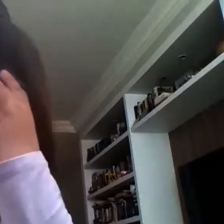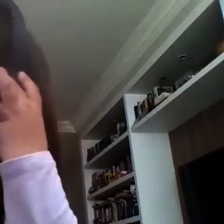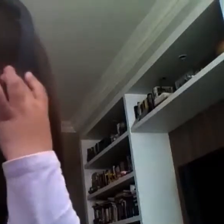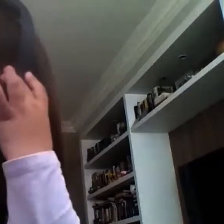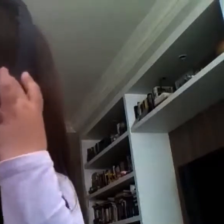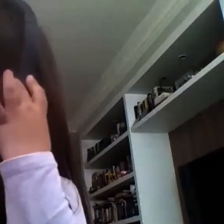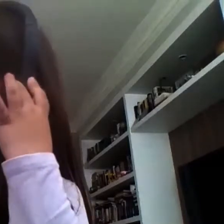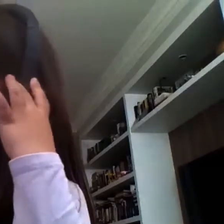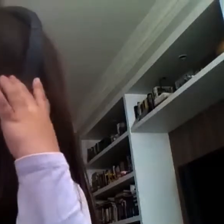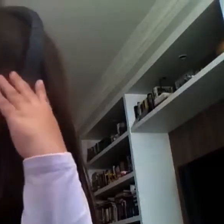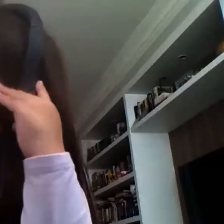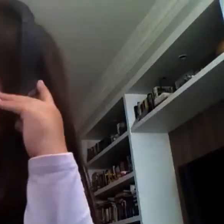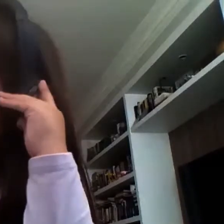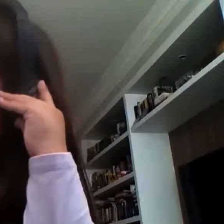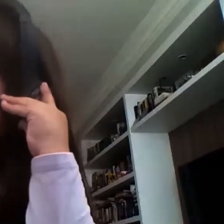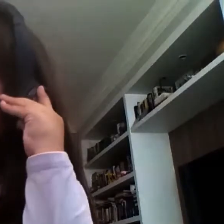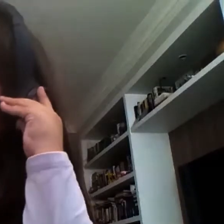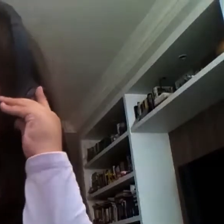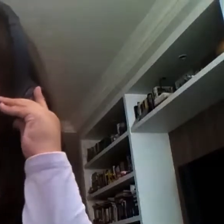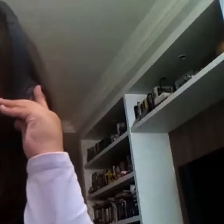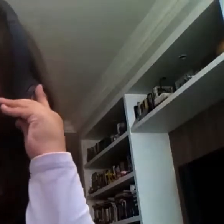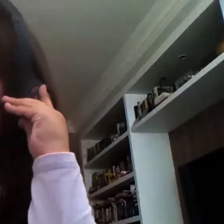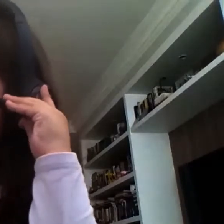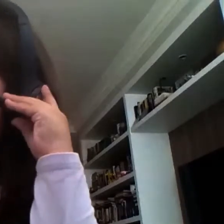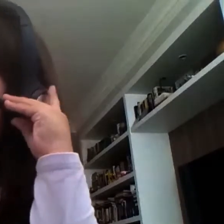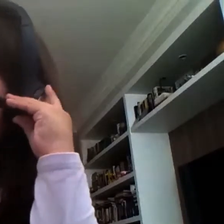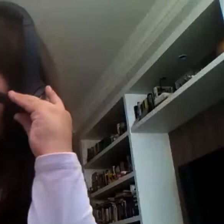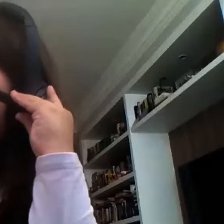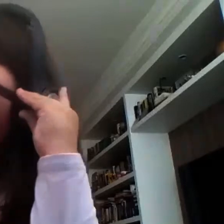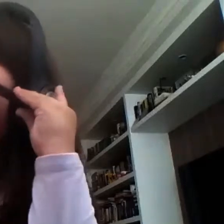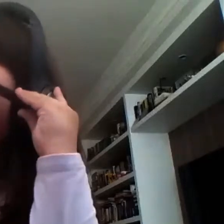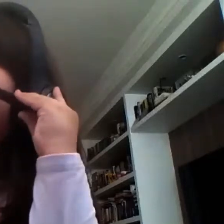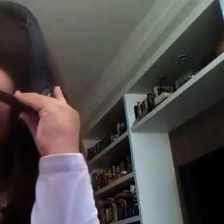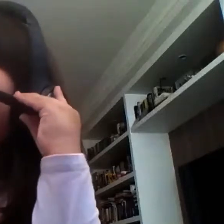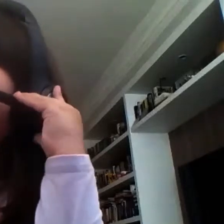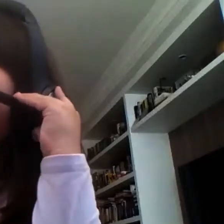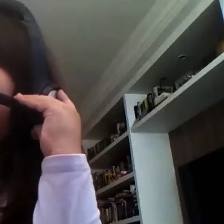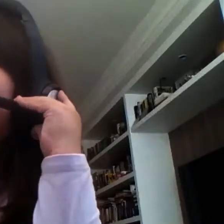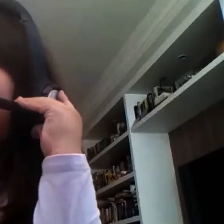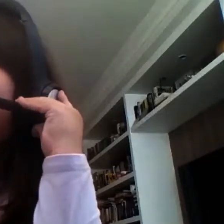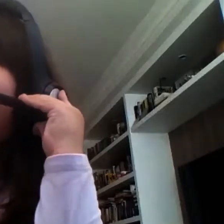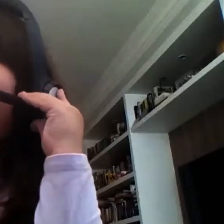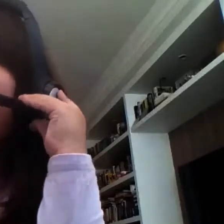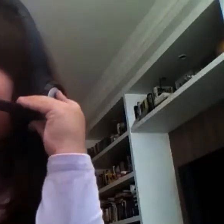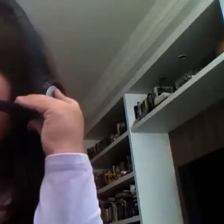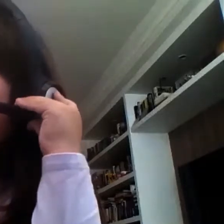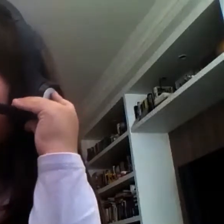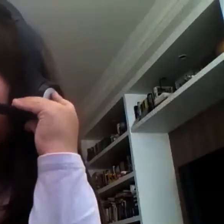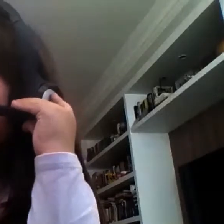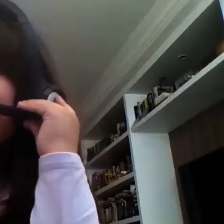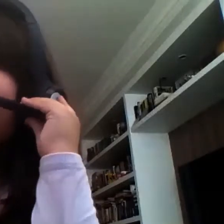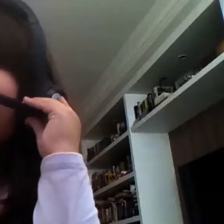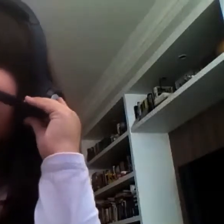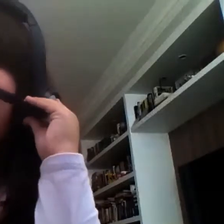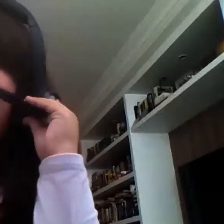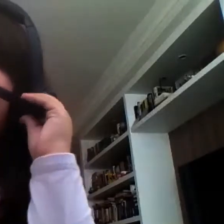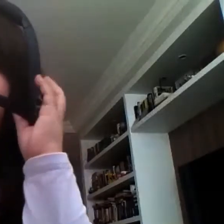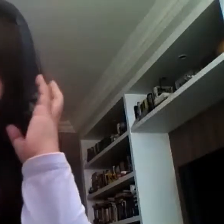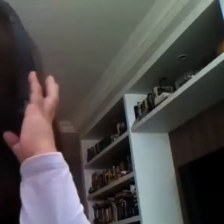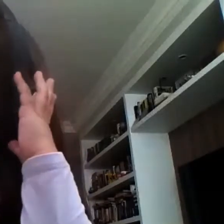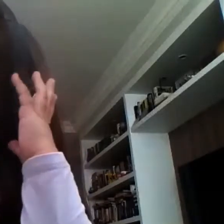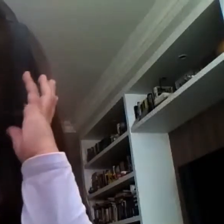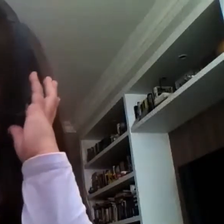na cortina de filó. A vó Vive só. Vive só.